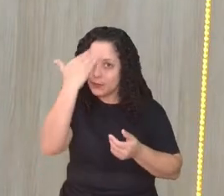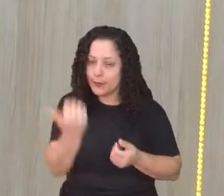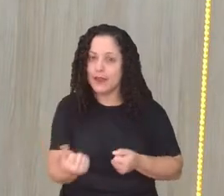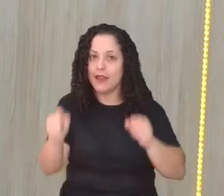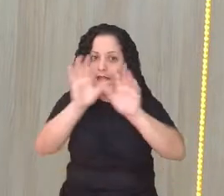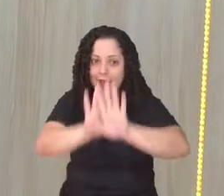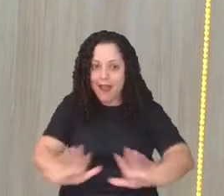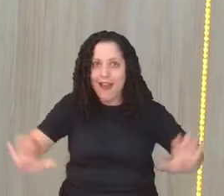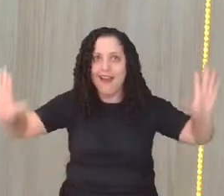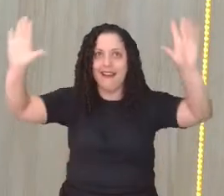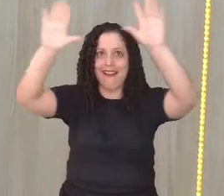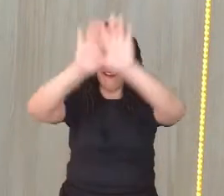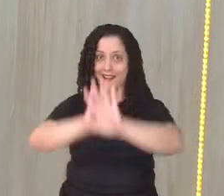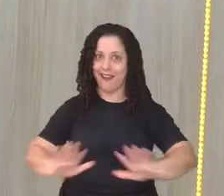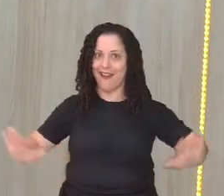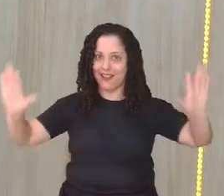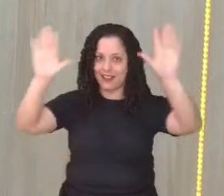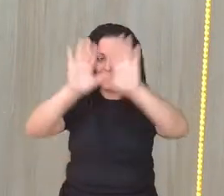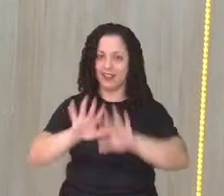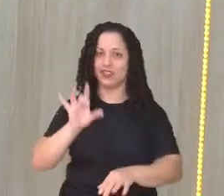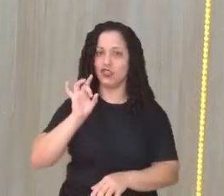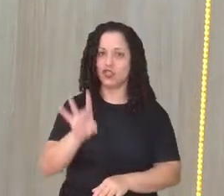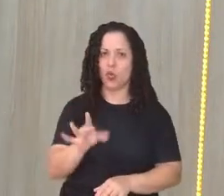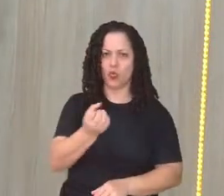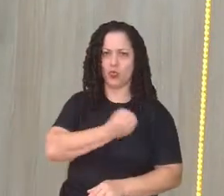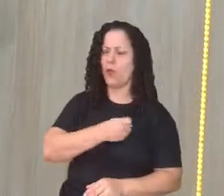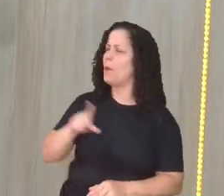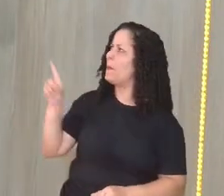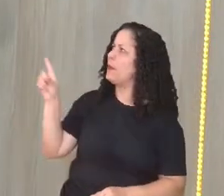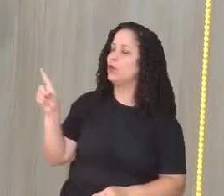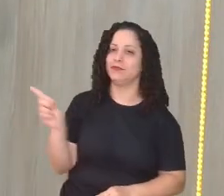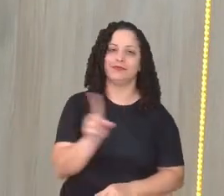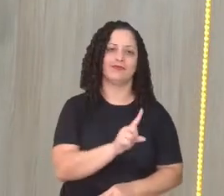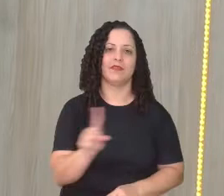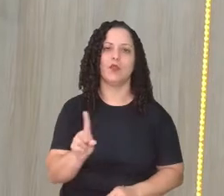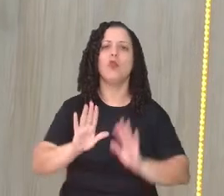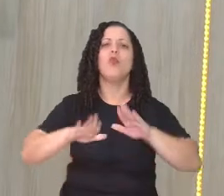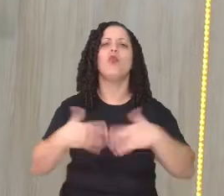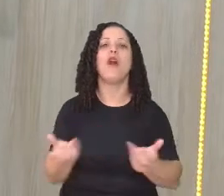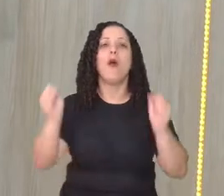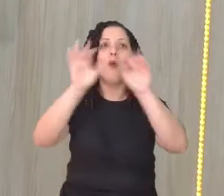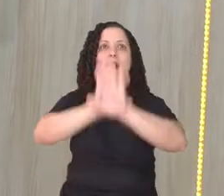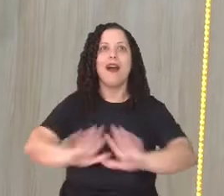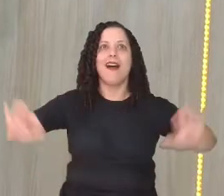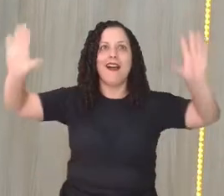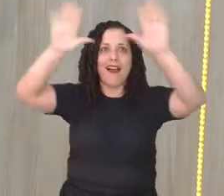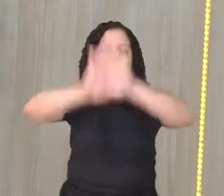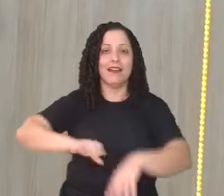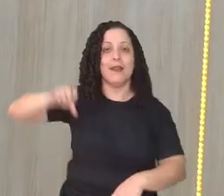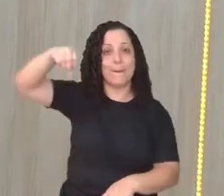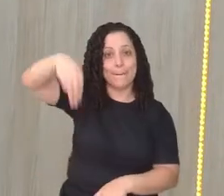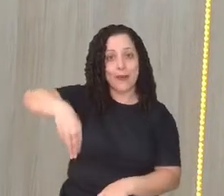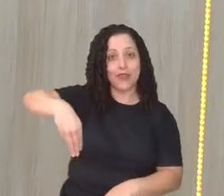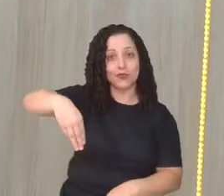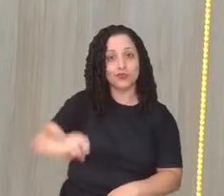meu valor numérico. Qual é a área? Lembra? Metros quadrados. Então, eu tenho